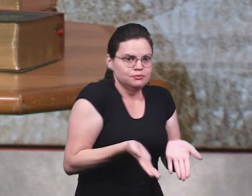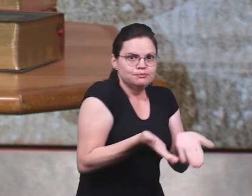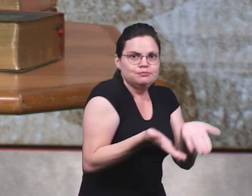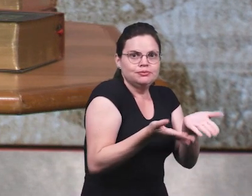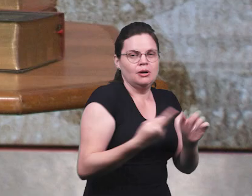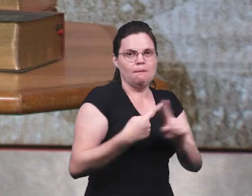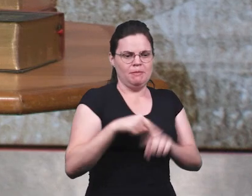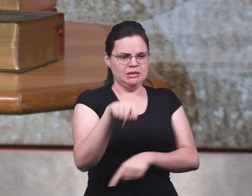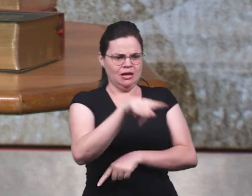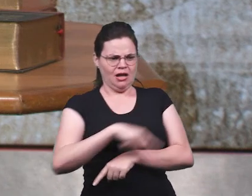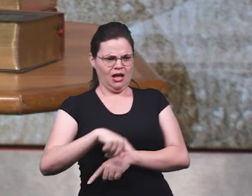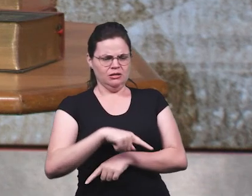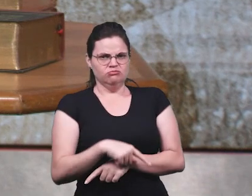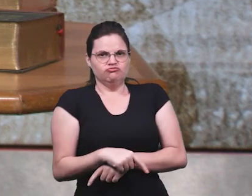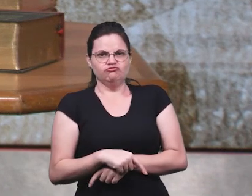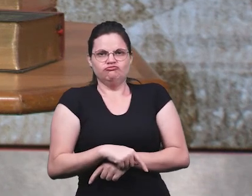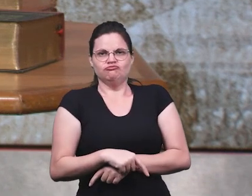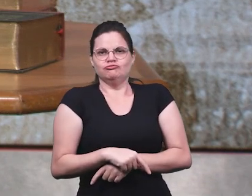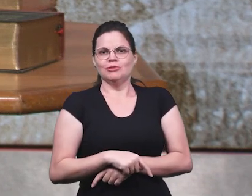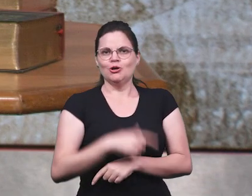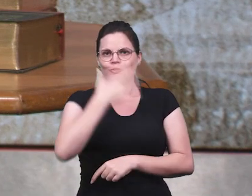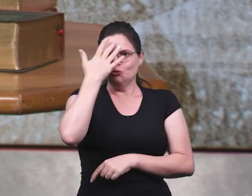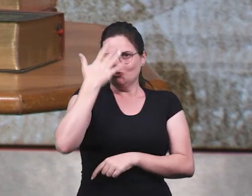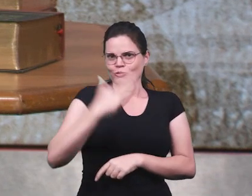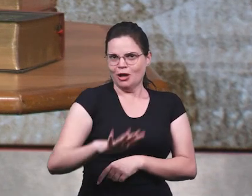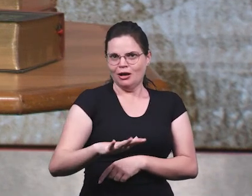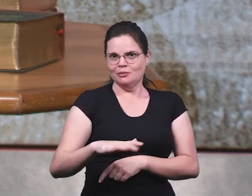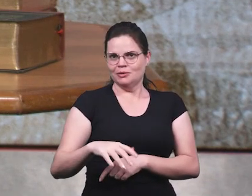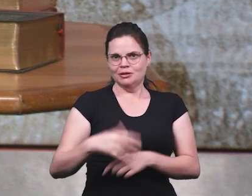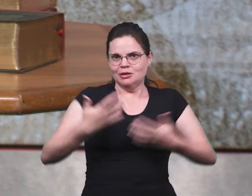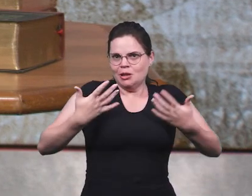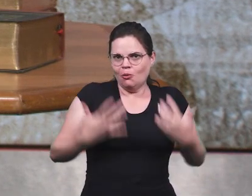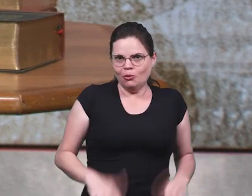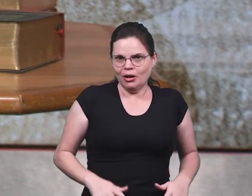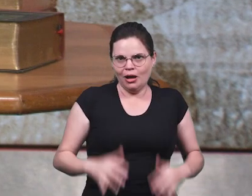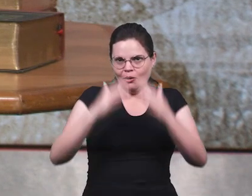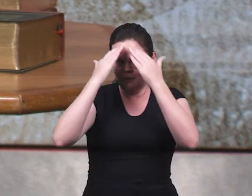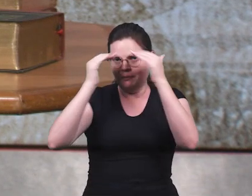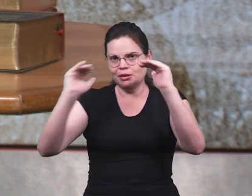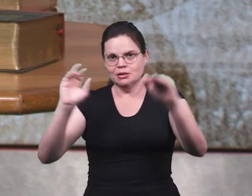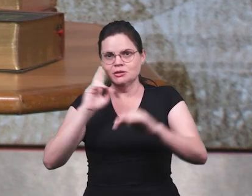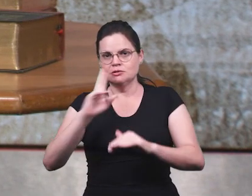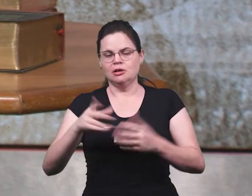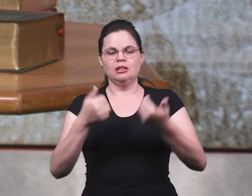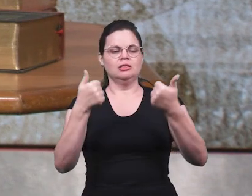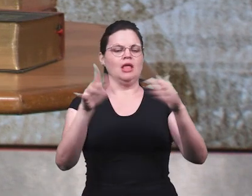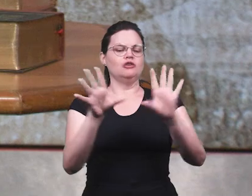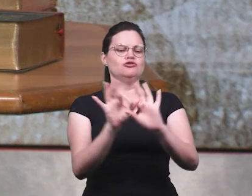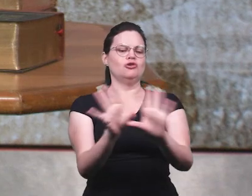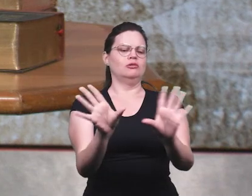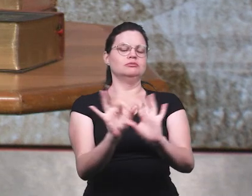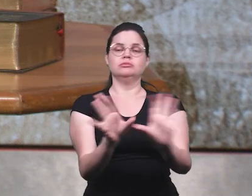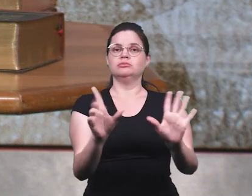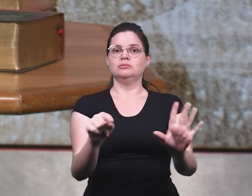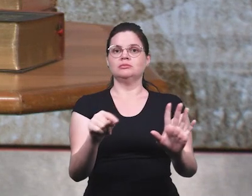tinha aplicado a palavra do Senhor ao seu coração, deixou